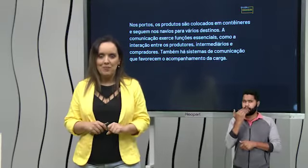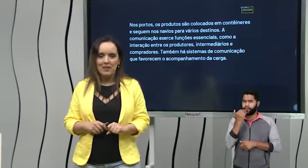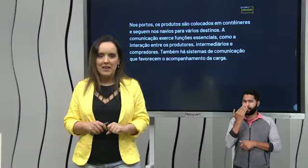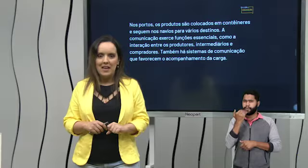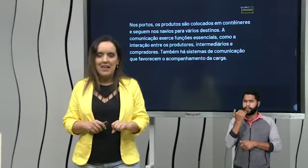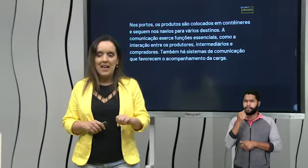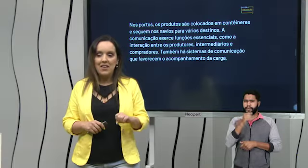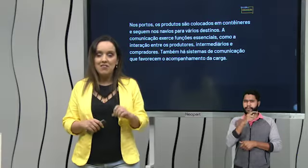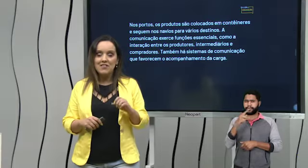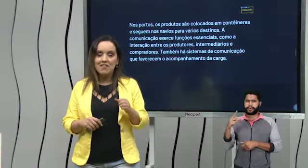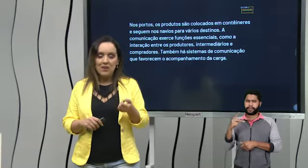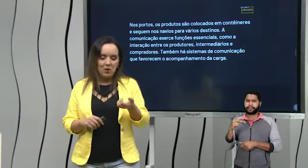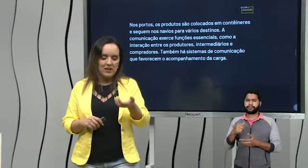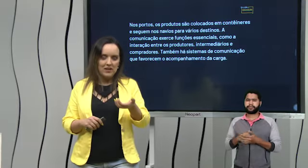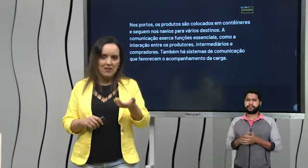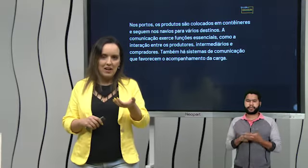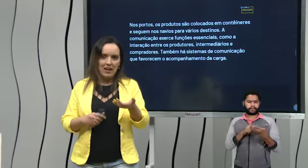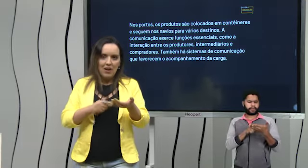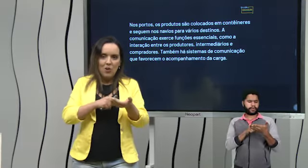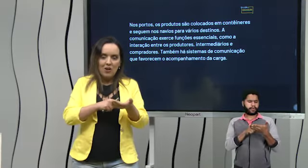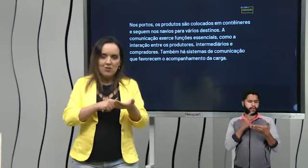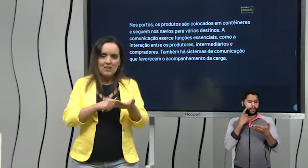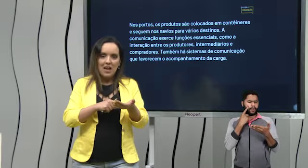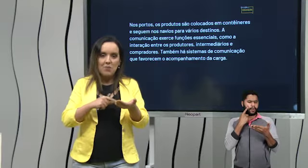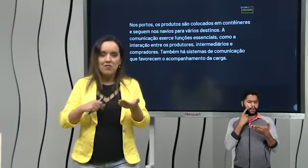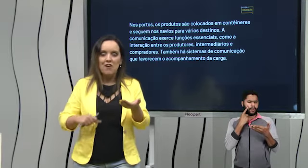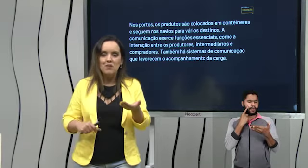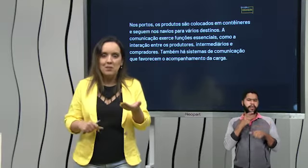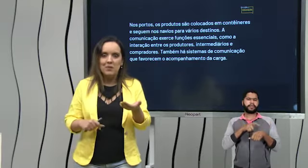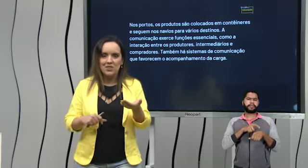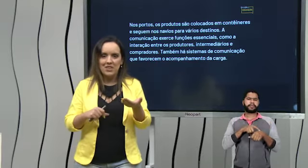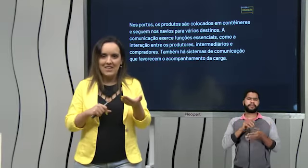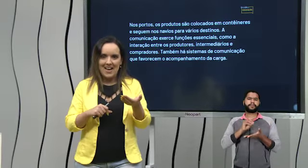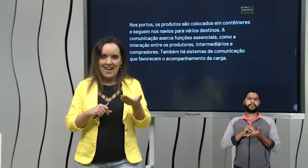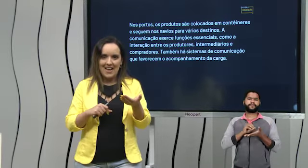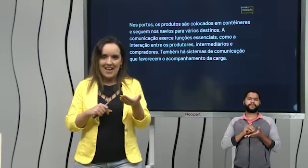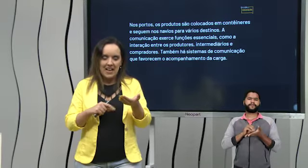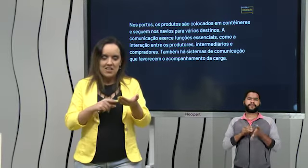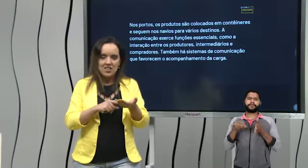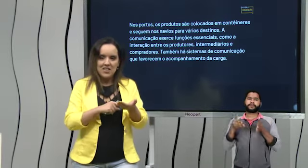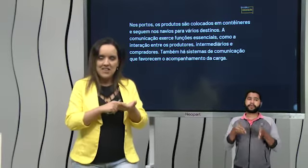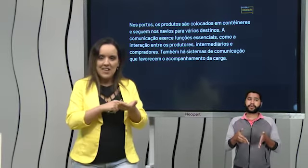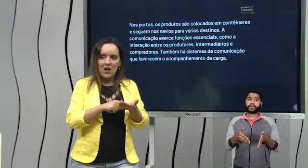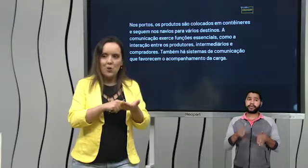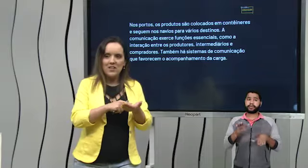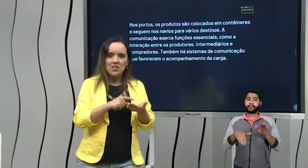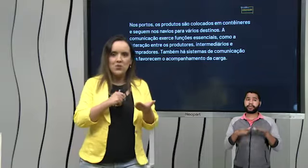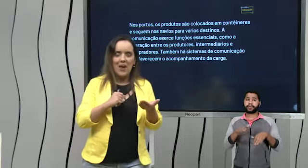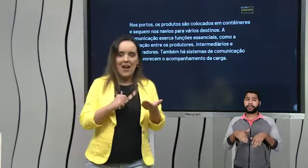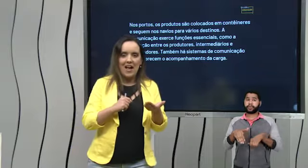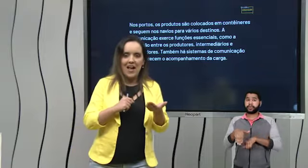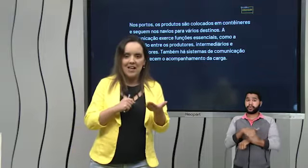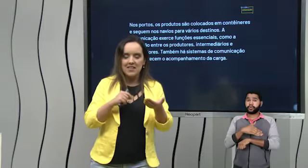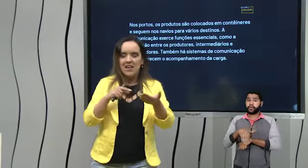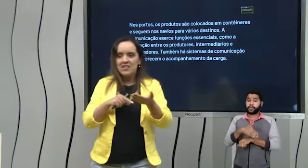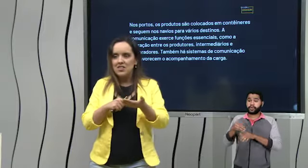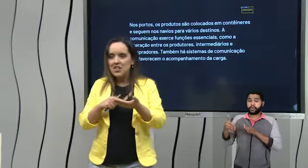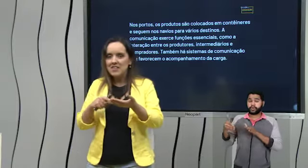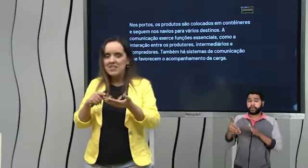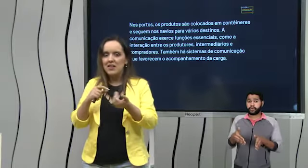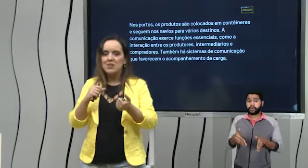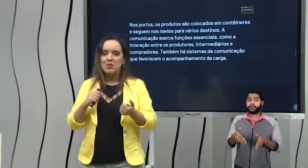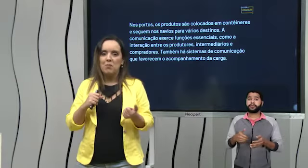aplicativo E aí você fica olhando alí quanto tempo falta para chegar se já está na rua da sua casa